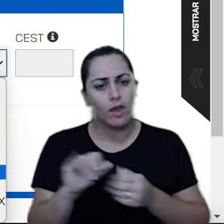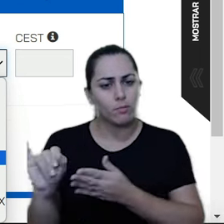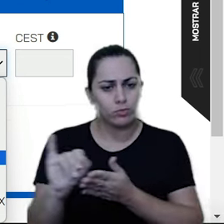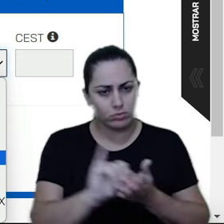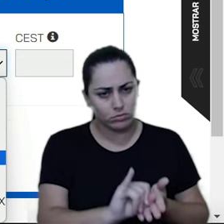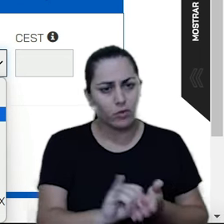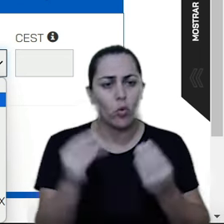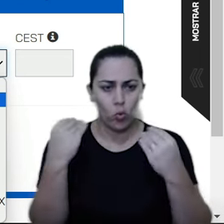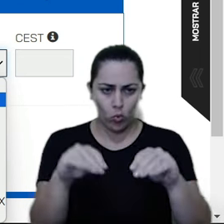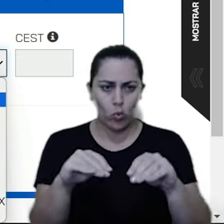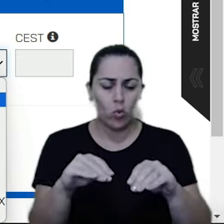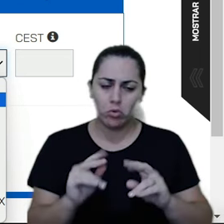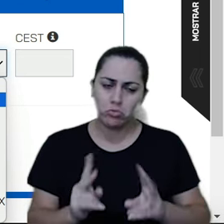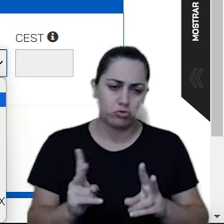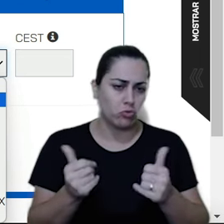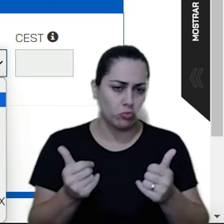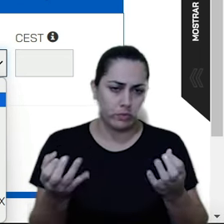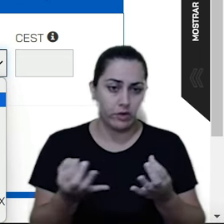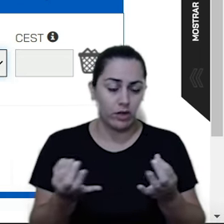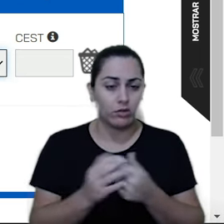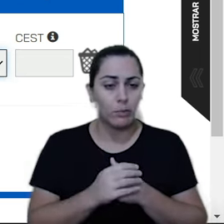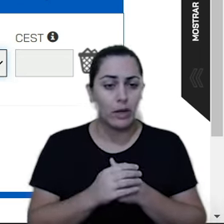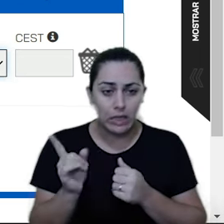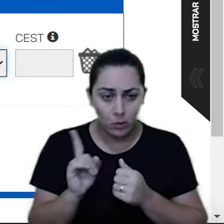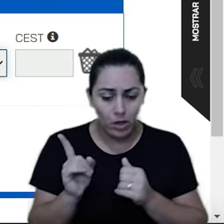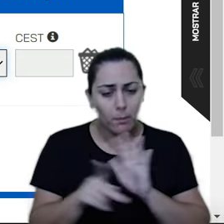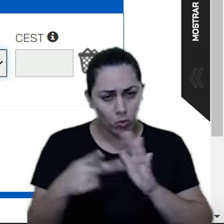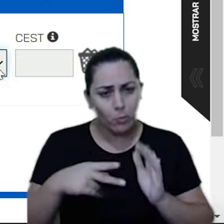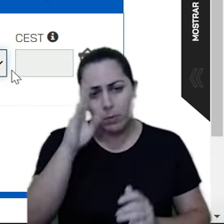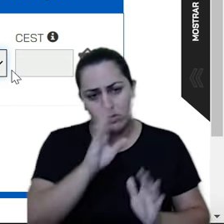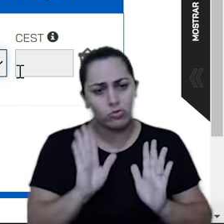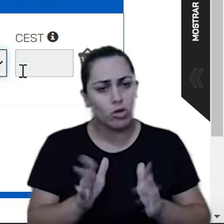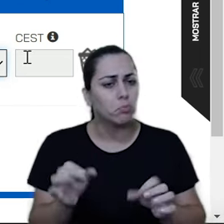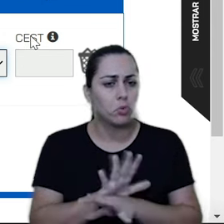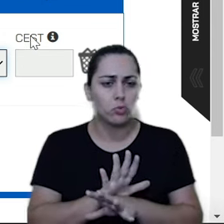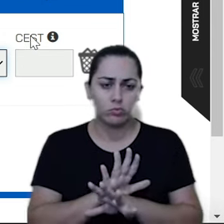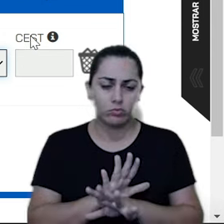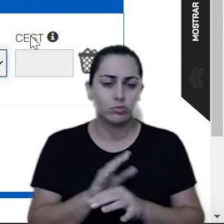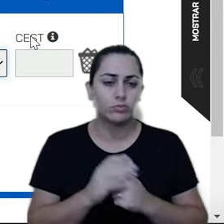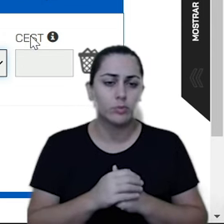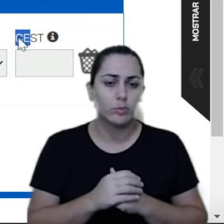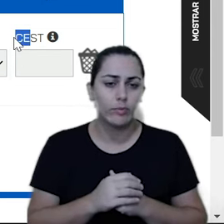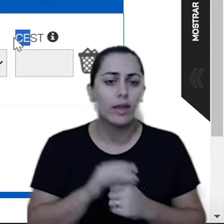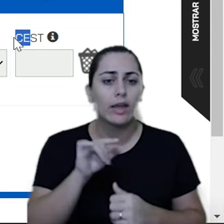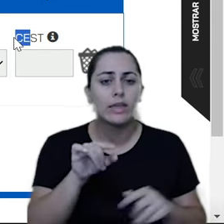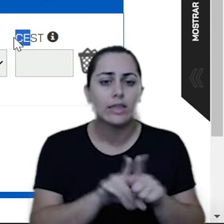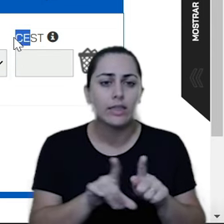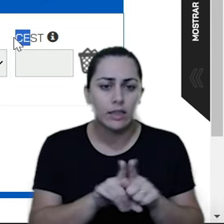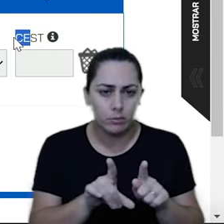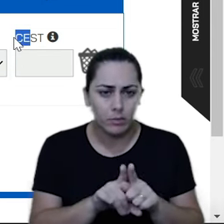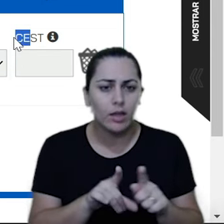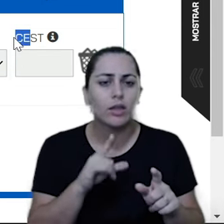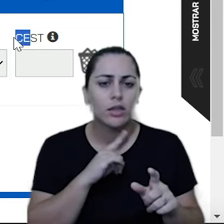ele você põe aqui e segue perfeito não é já é nacionalizado acabou esse SEST aqui também tem no